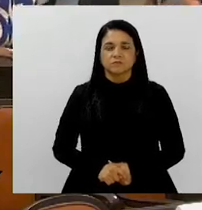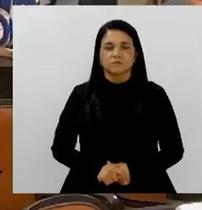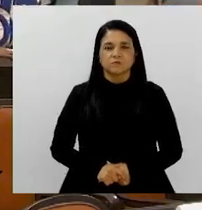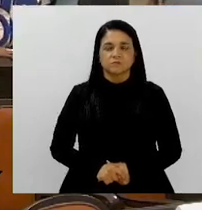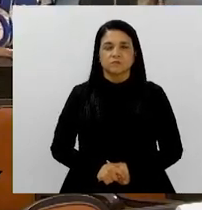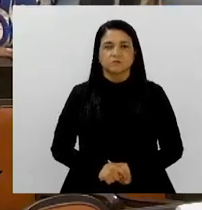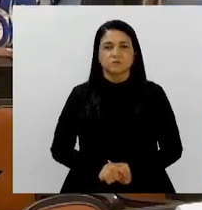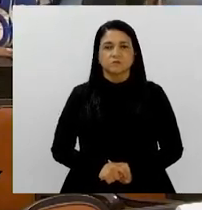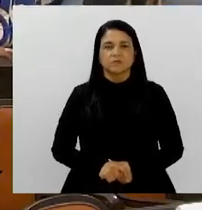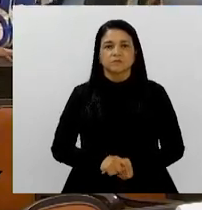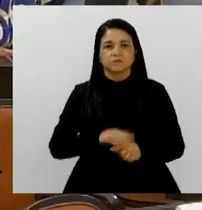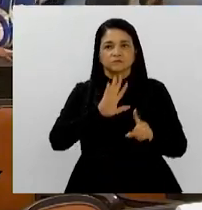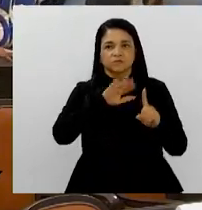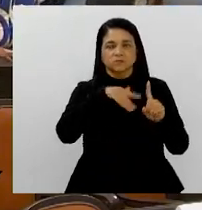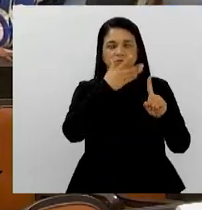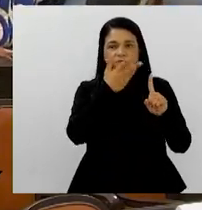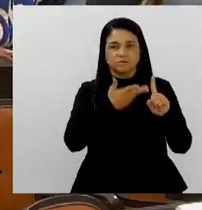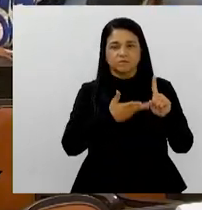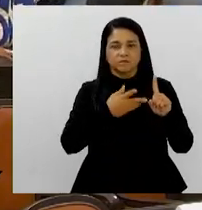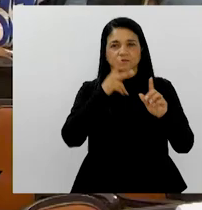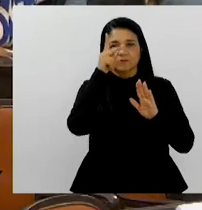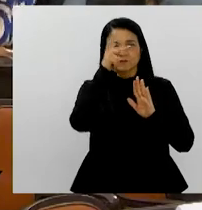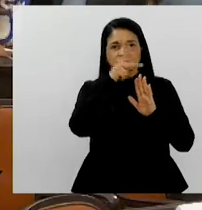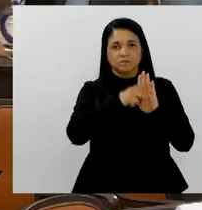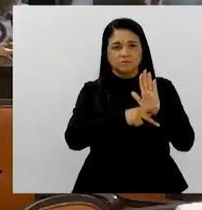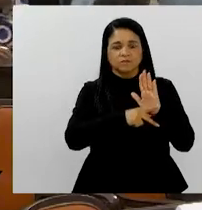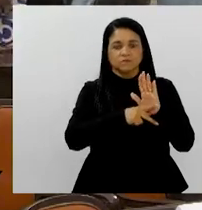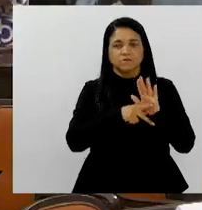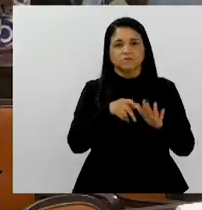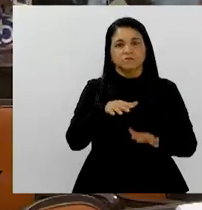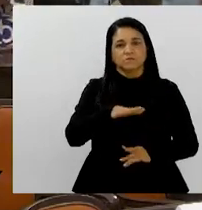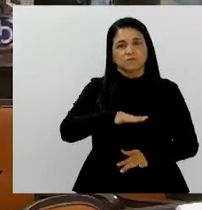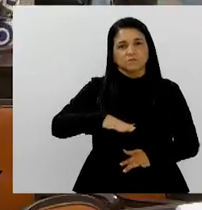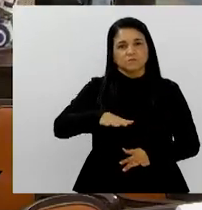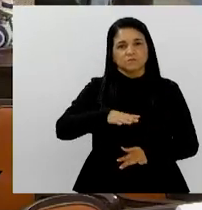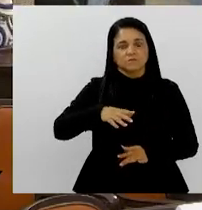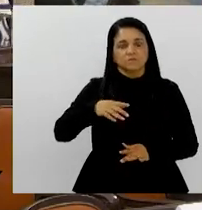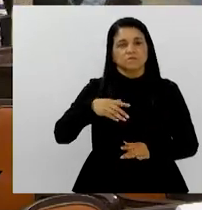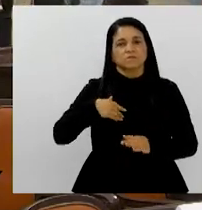Próximo agraciado, projeto Espaço Quilombinho.